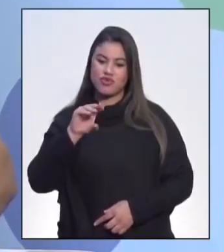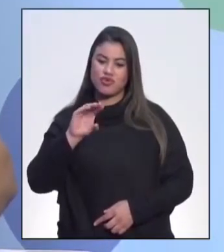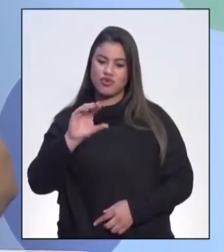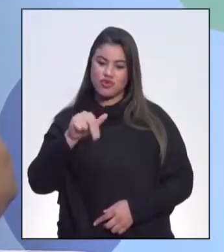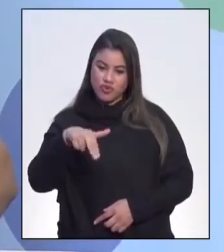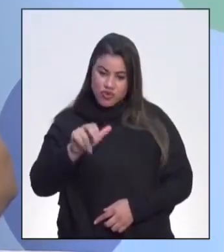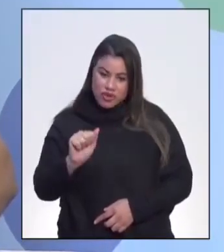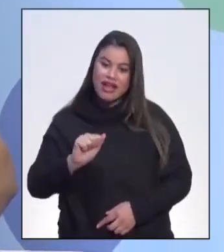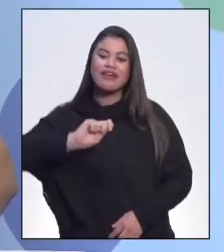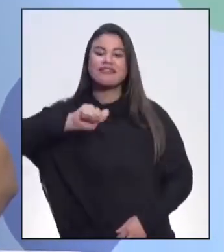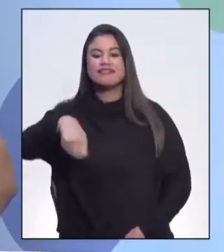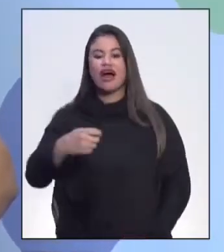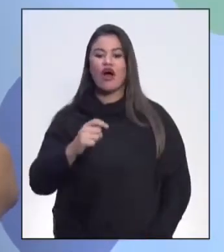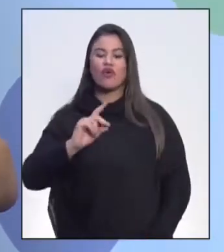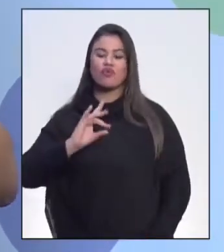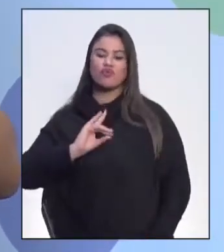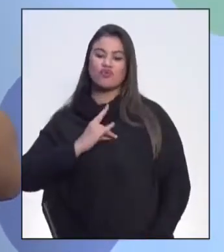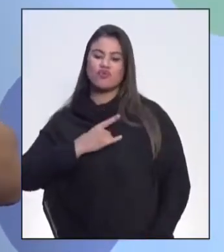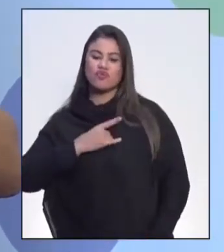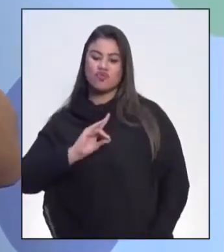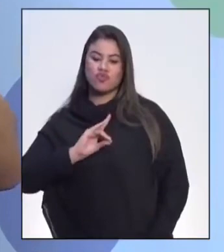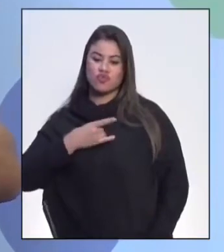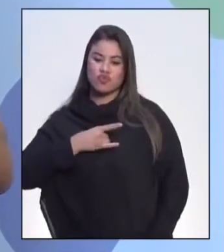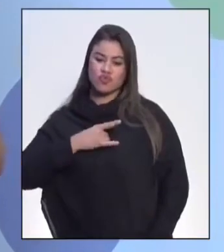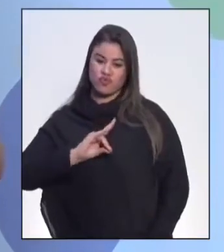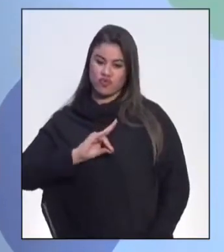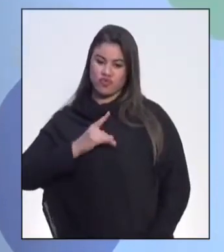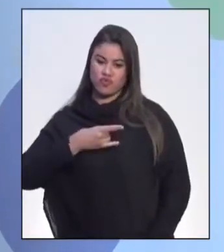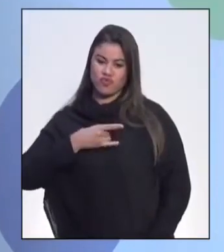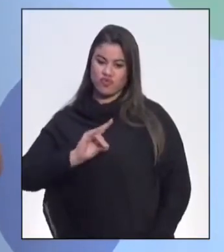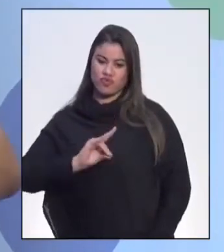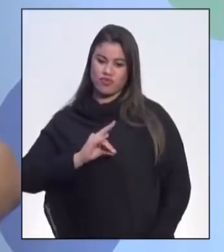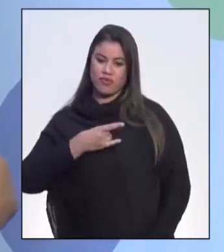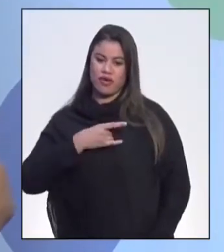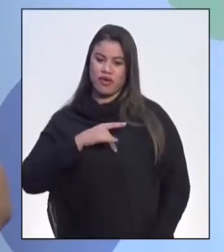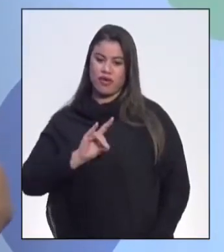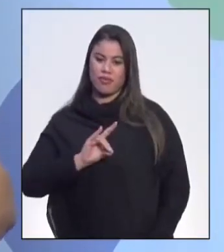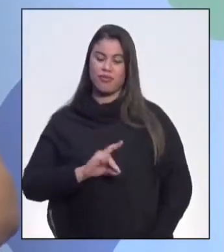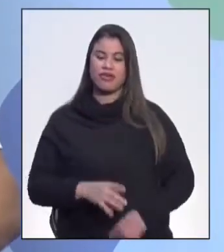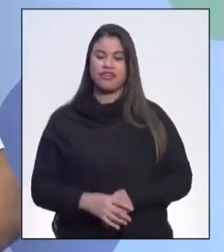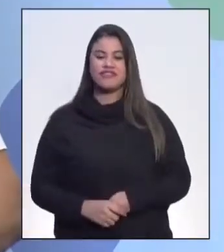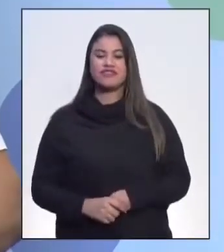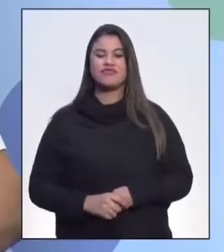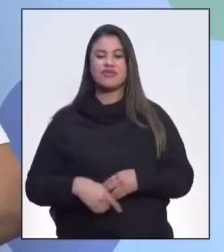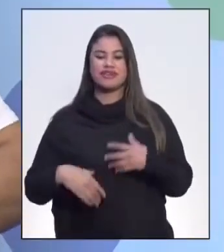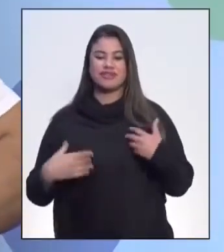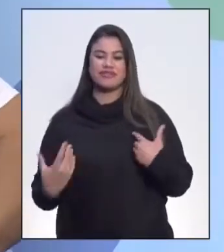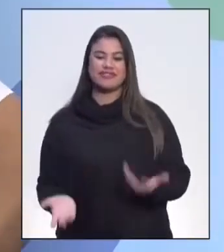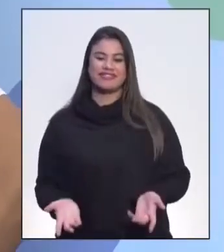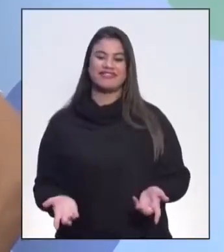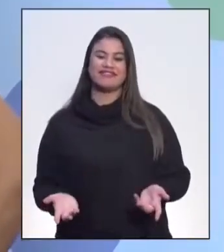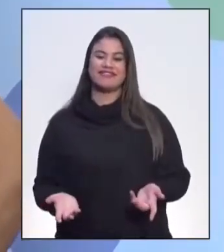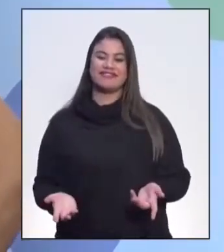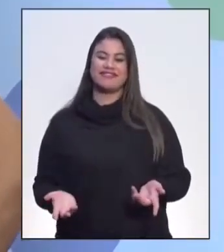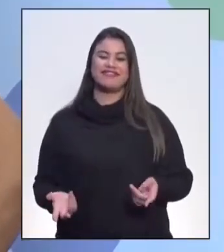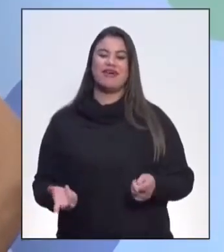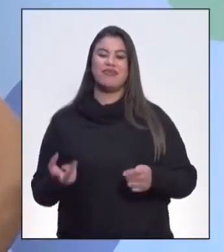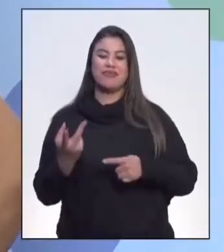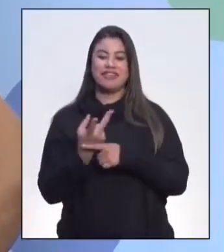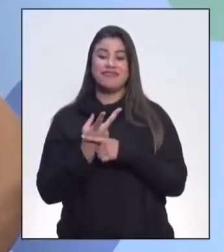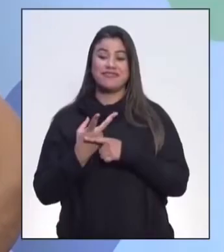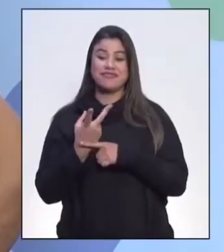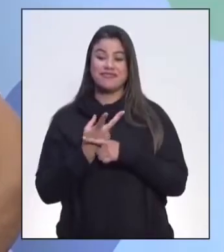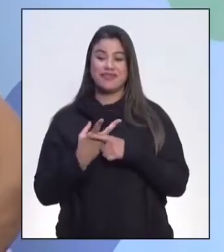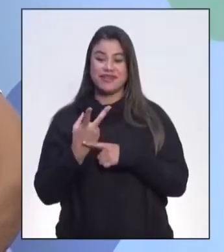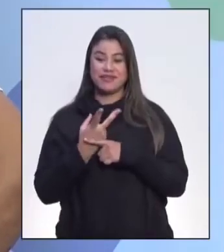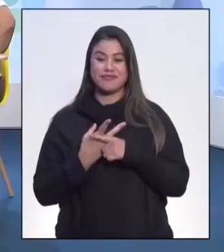Chagas, o Ian escreveu certinho, por causa do hormônio testosterona. Agora, essa busca que a gente queria, né,